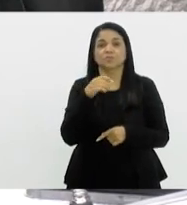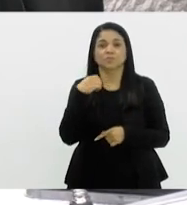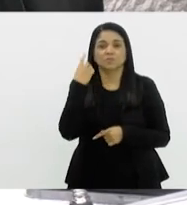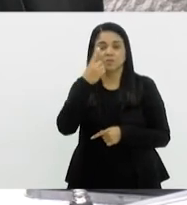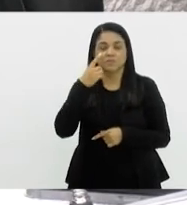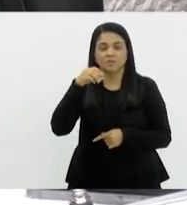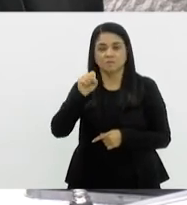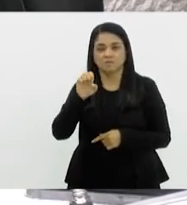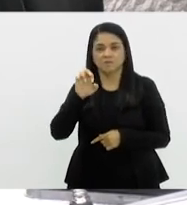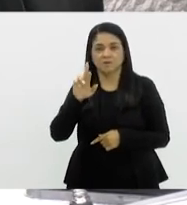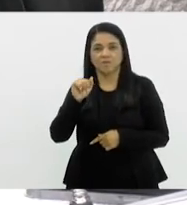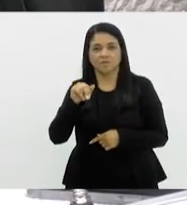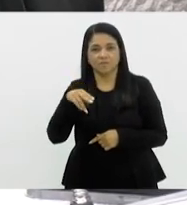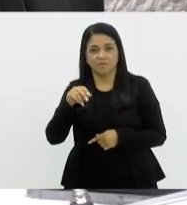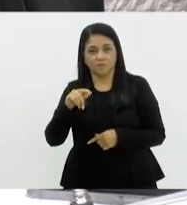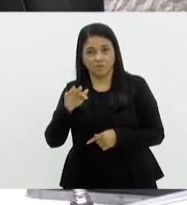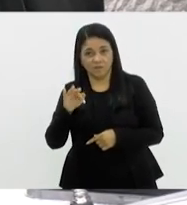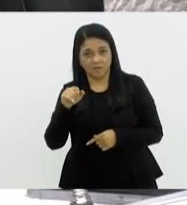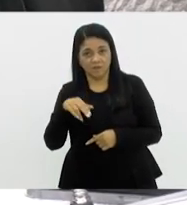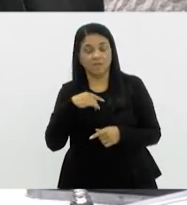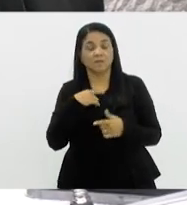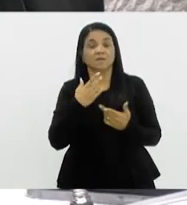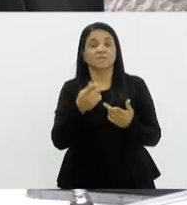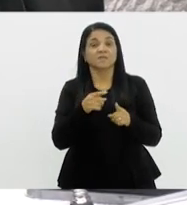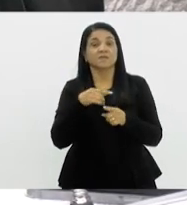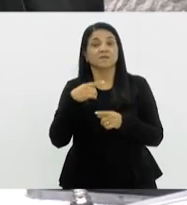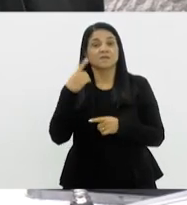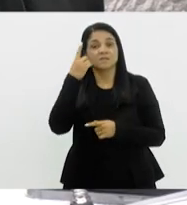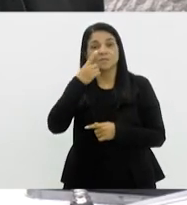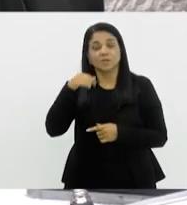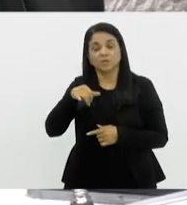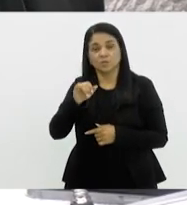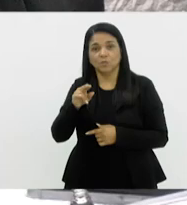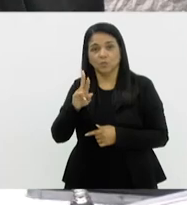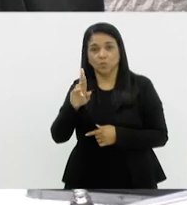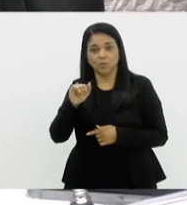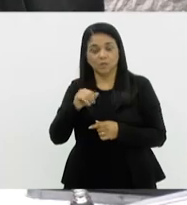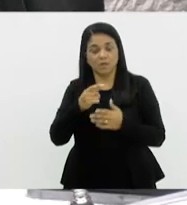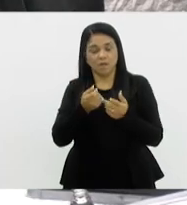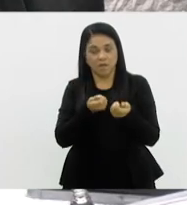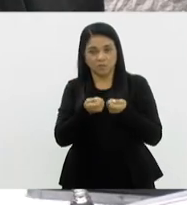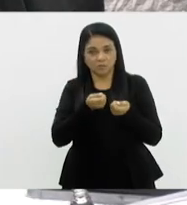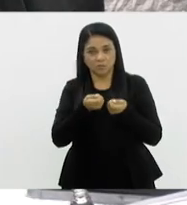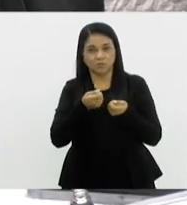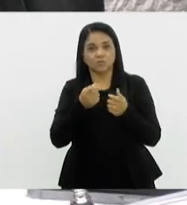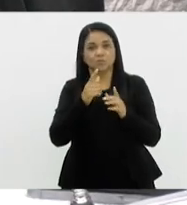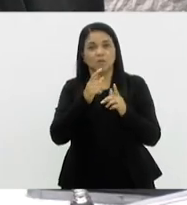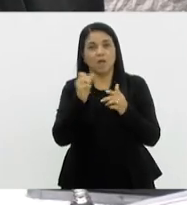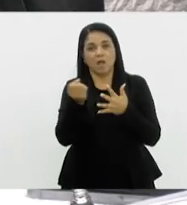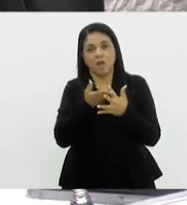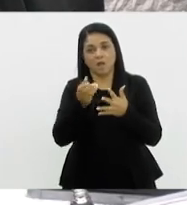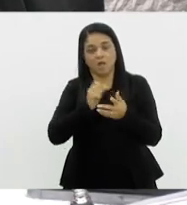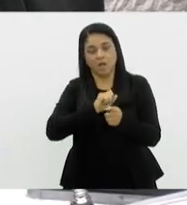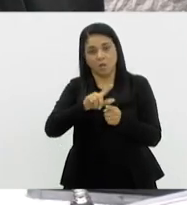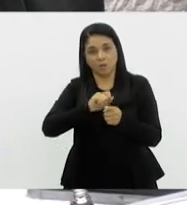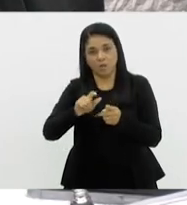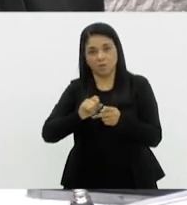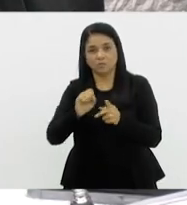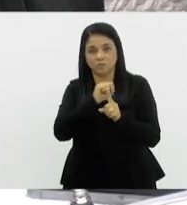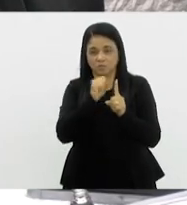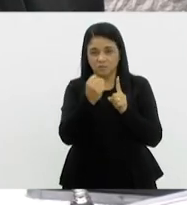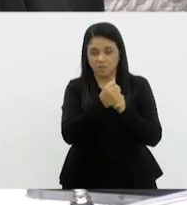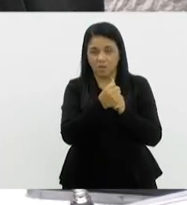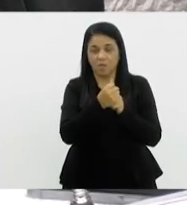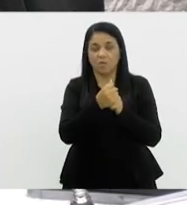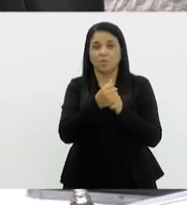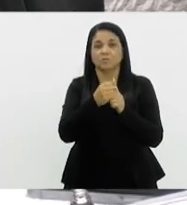lei 1348 de 23, de autoria do deputado Iuri, que dispõe sobre reajuste do valor de aluguel social no Estado do Rio de Janeiro. Parecer original